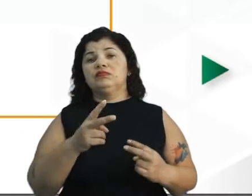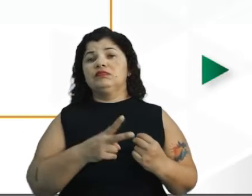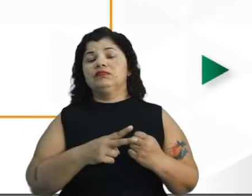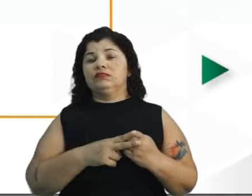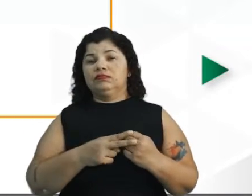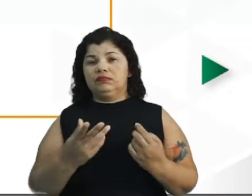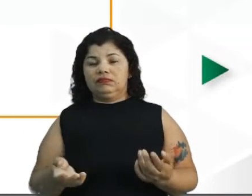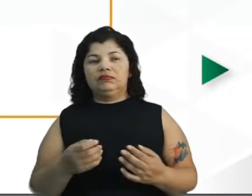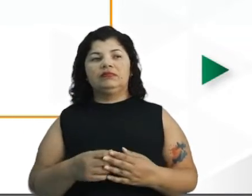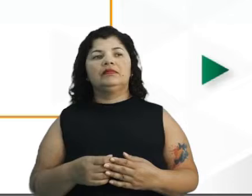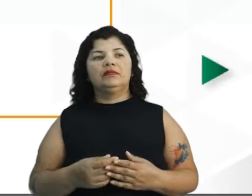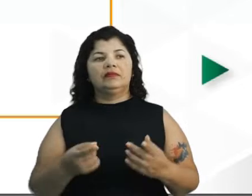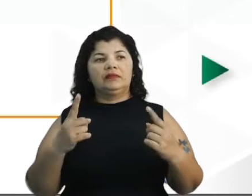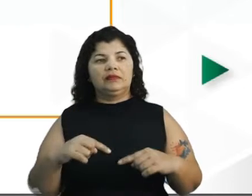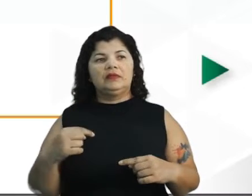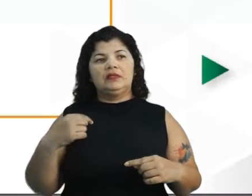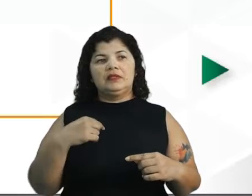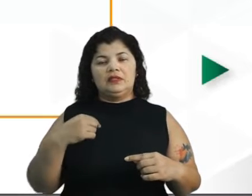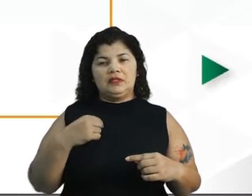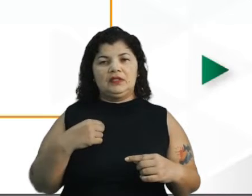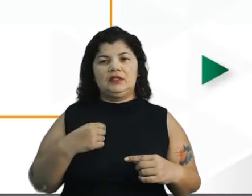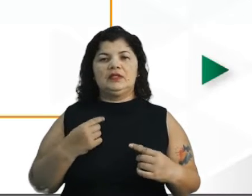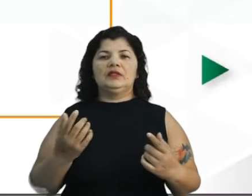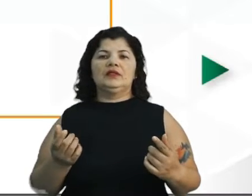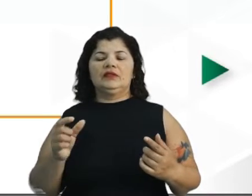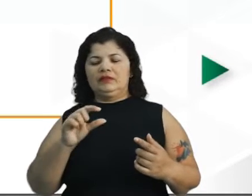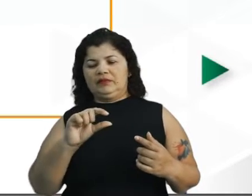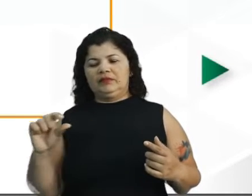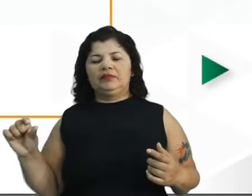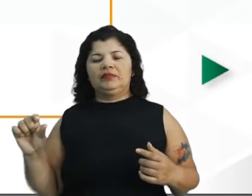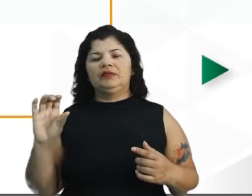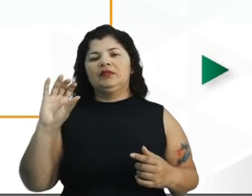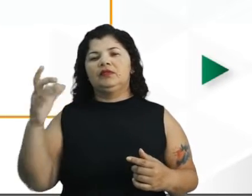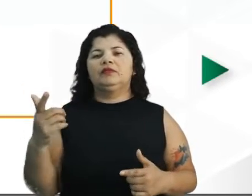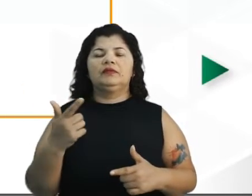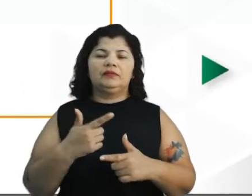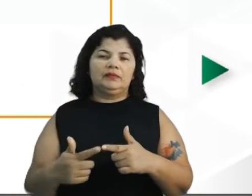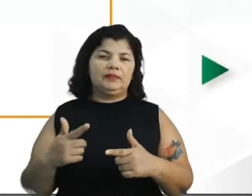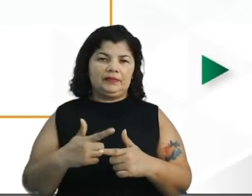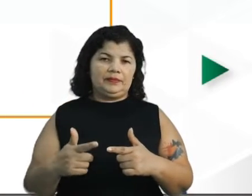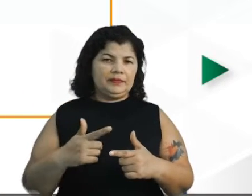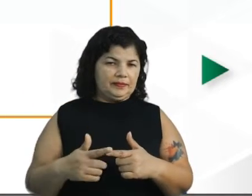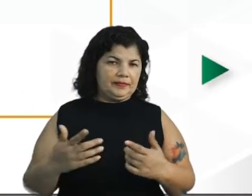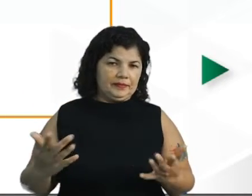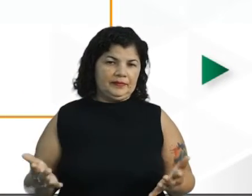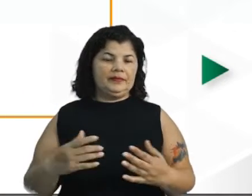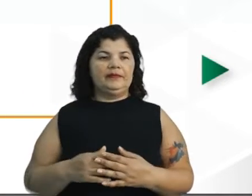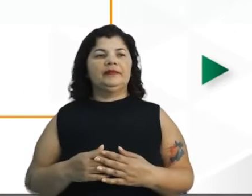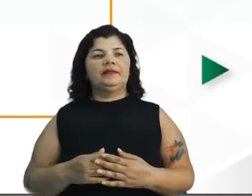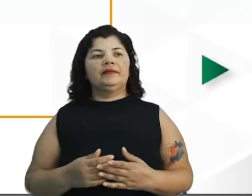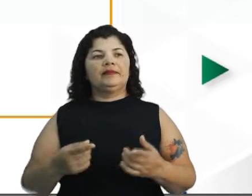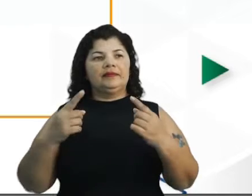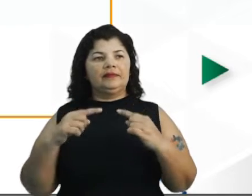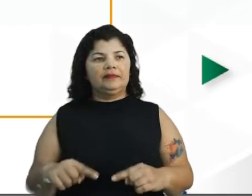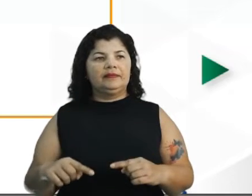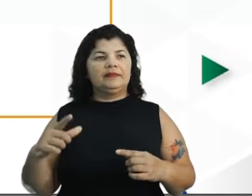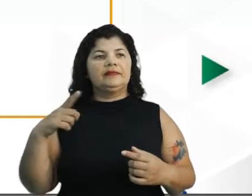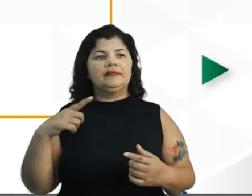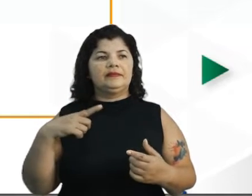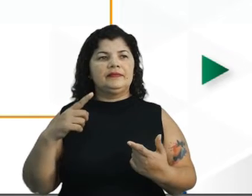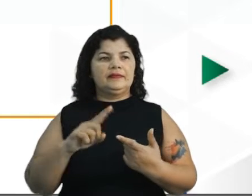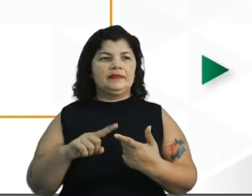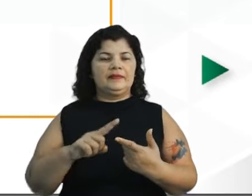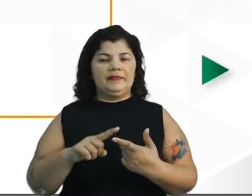tem I, eu, né? Espaço, solve the problem. Resolvi o problema. E embaixo também tem